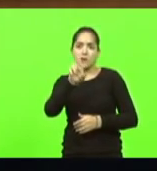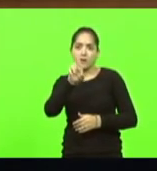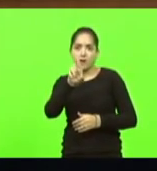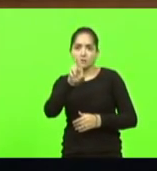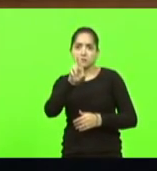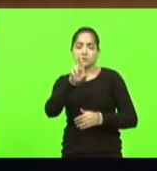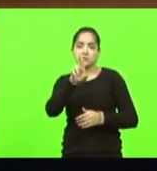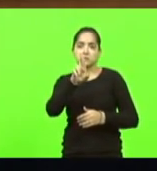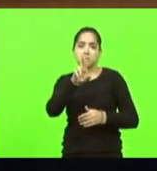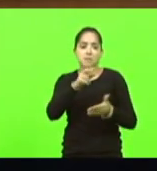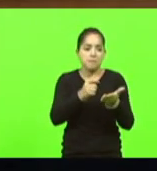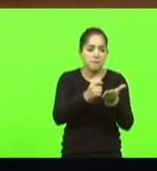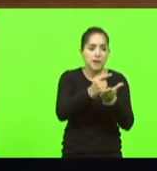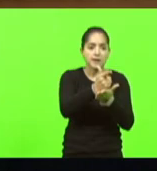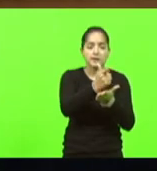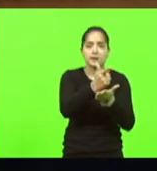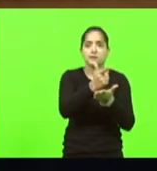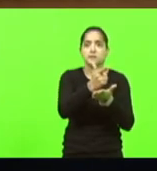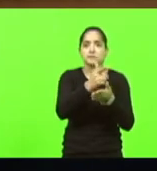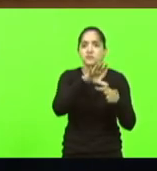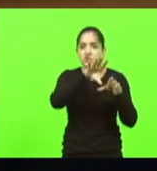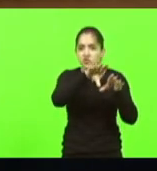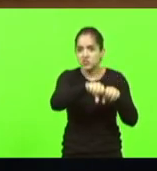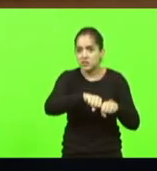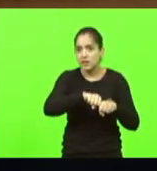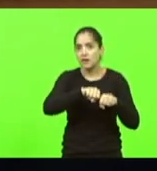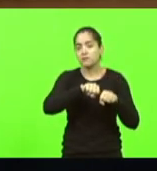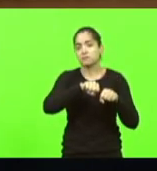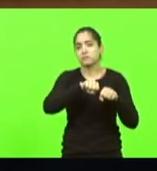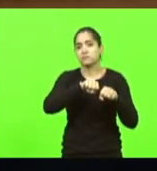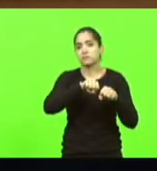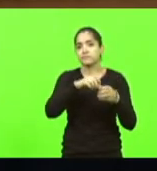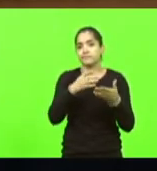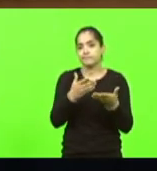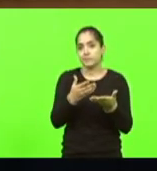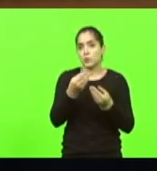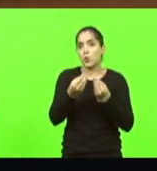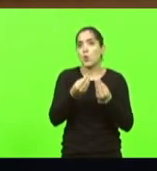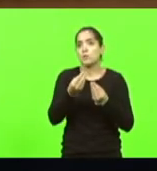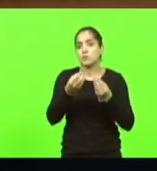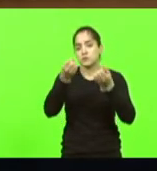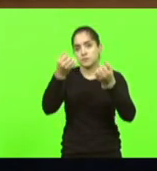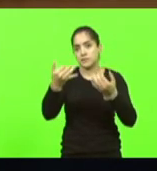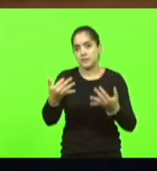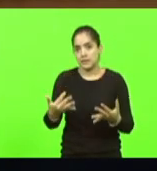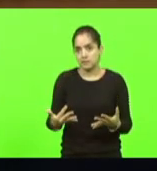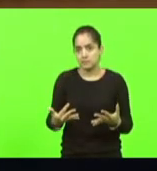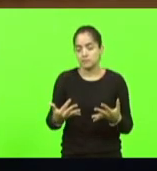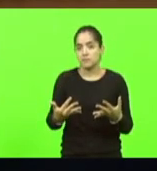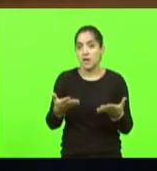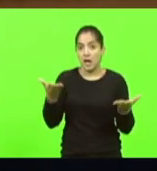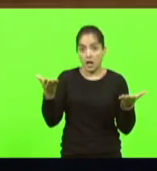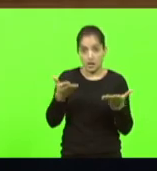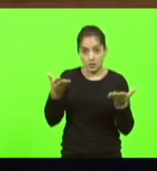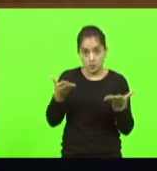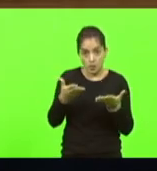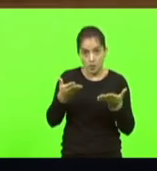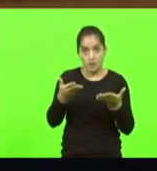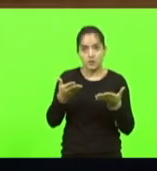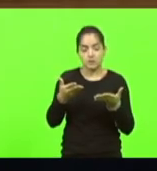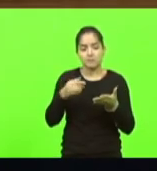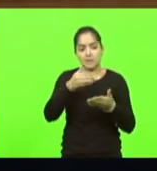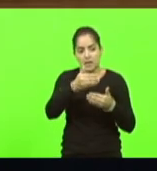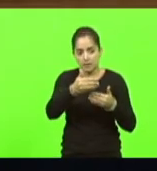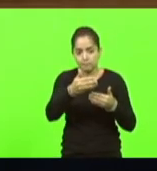isso e como é que justifica isso para pedir o voto das pessoas e agora eles avançam sobre os